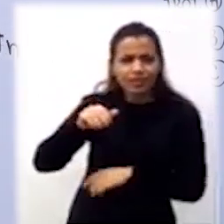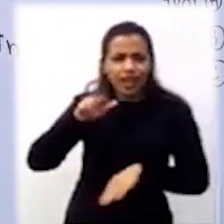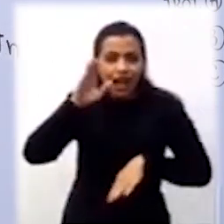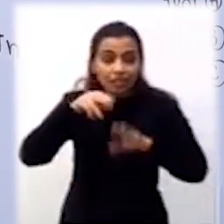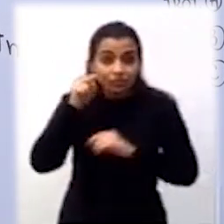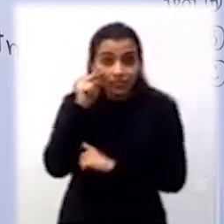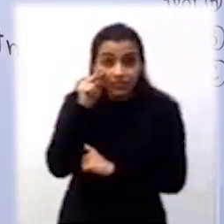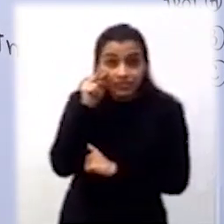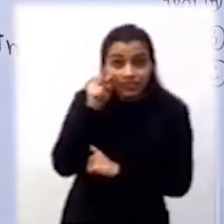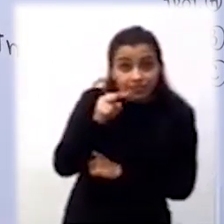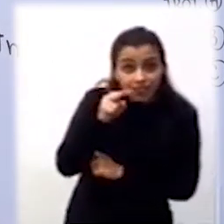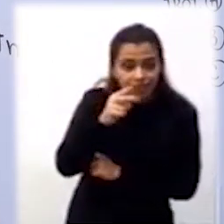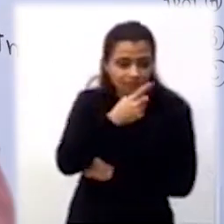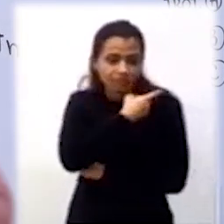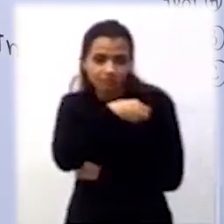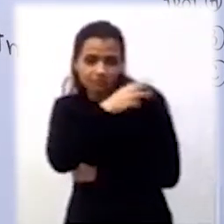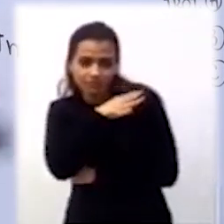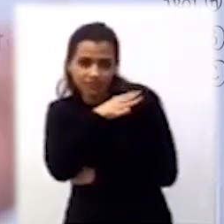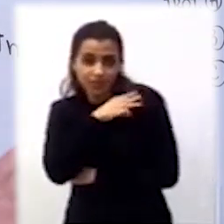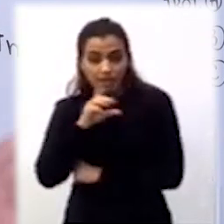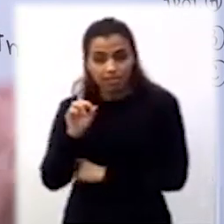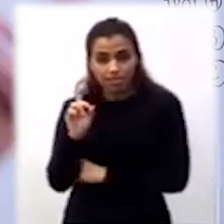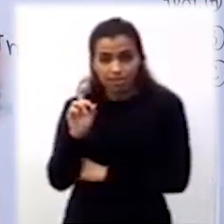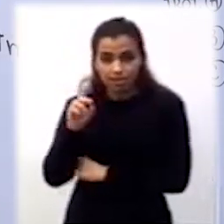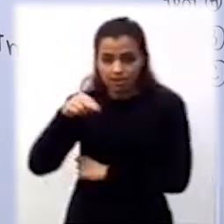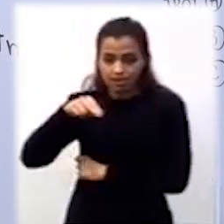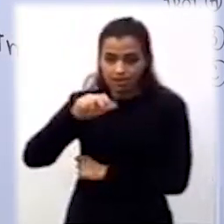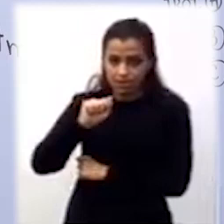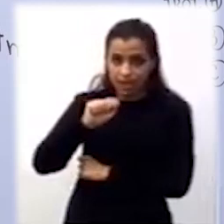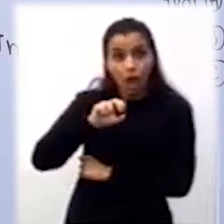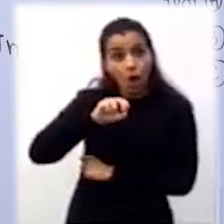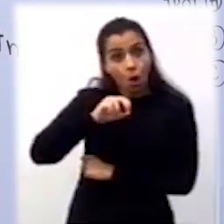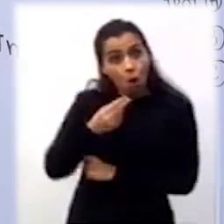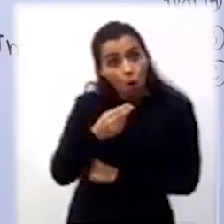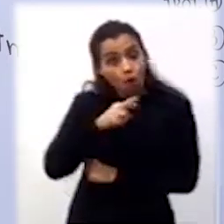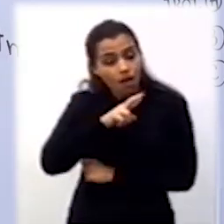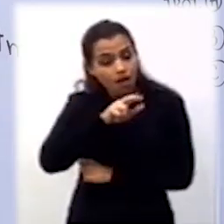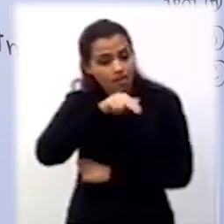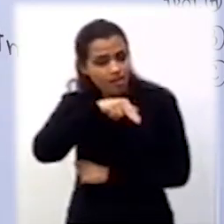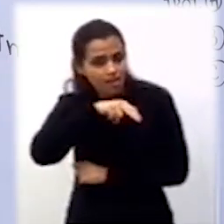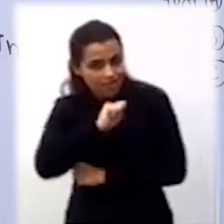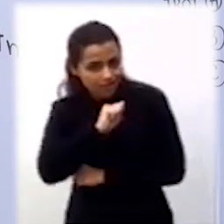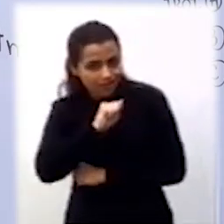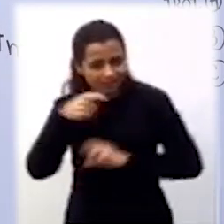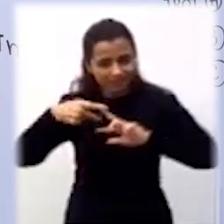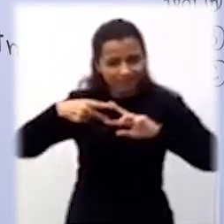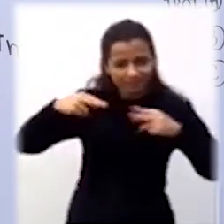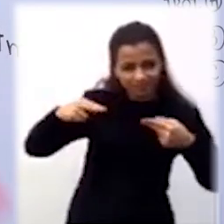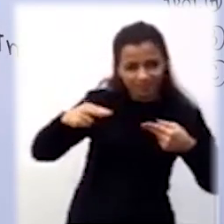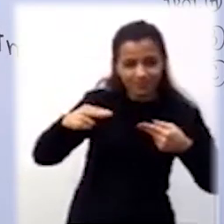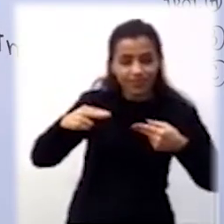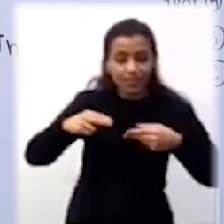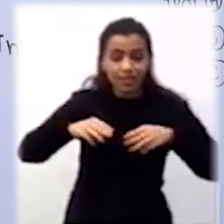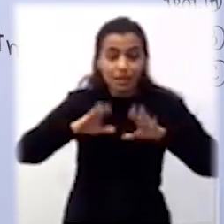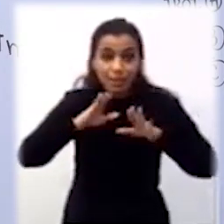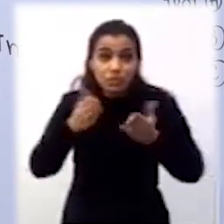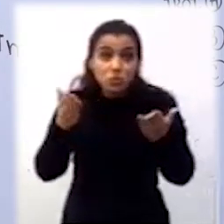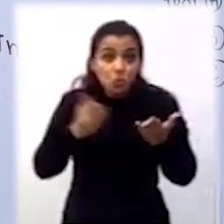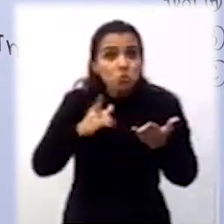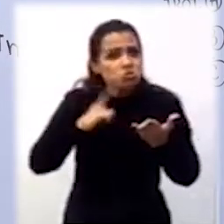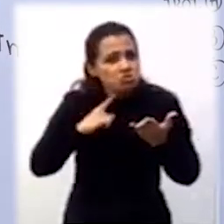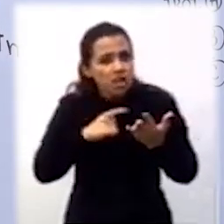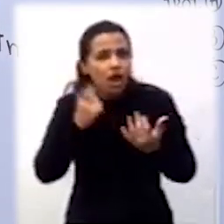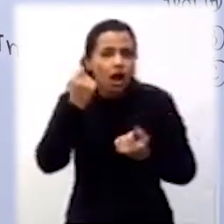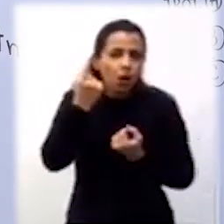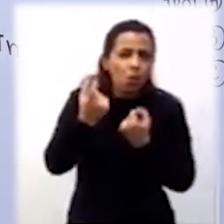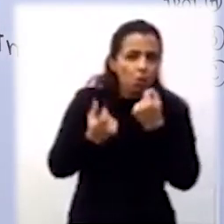que é DNA ou RNA. Ou é um vírus de DNA ou é um vírus de RNA. A gente sabe que existem exceções hoje, que a gente pode encontrar até os